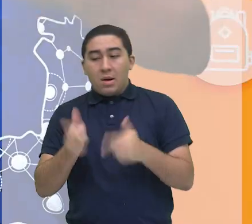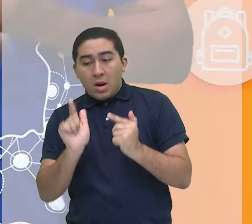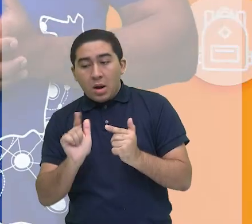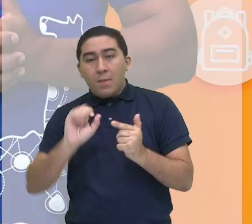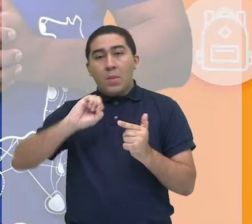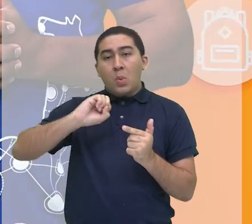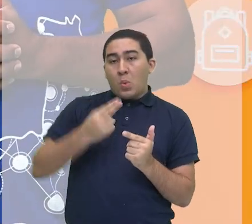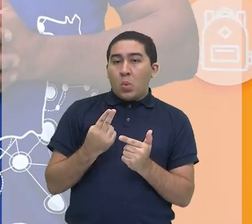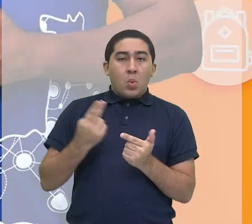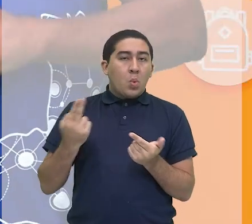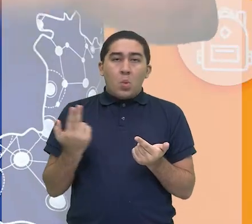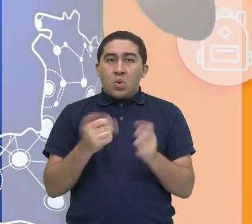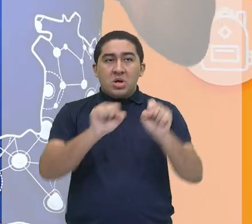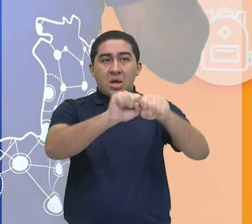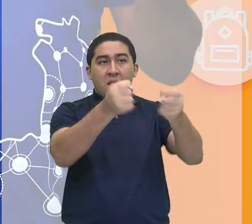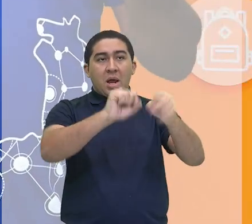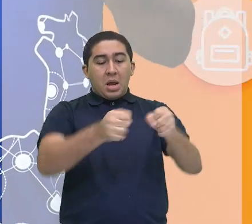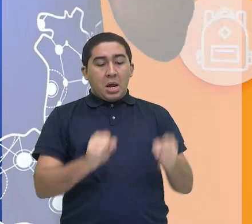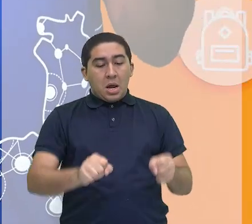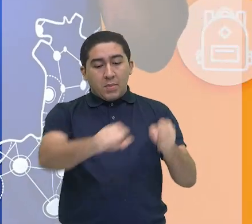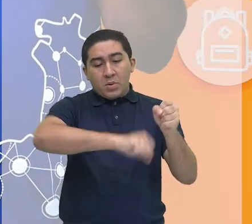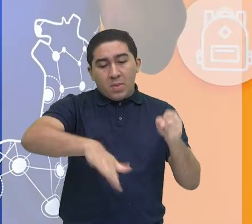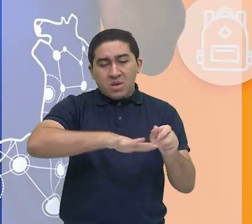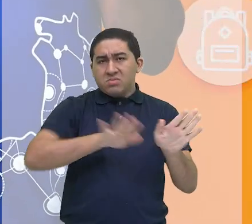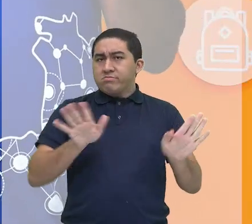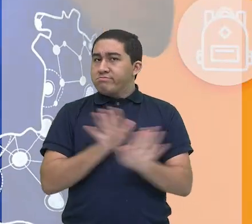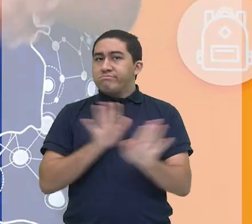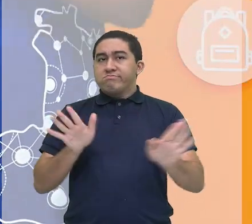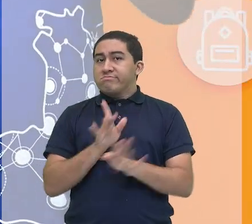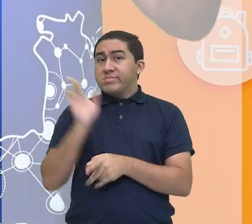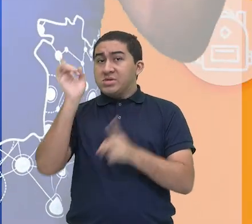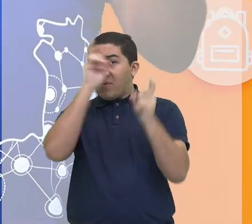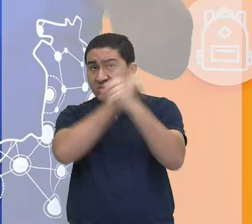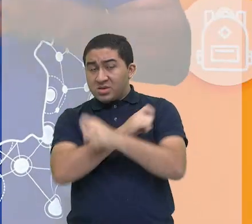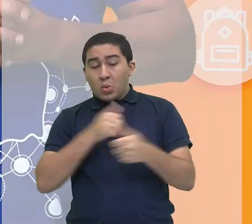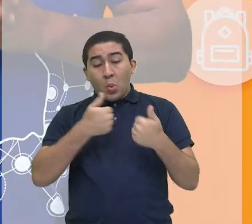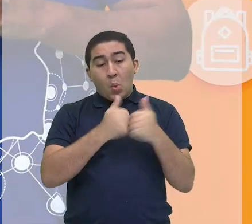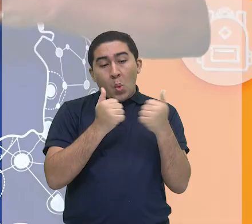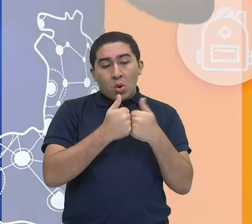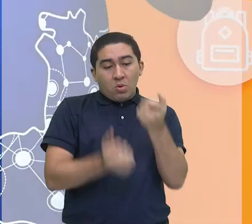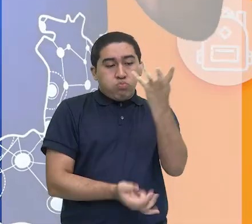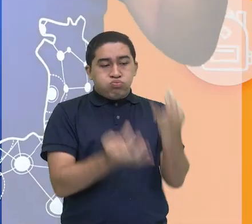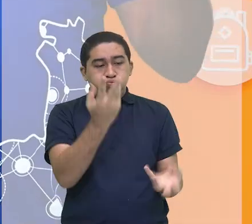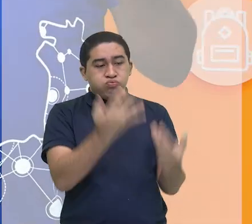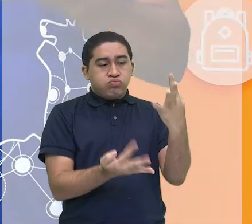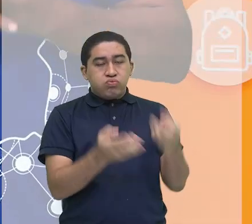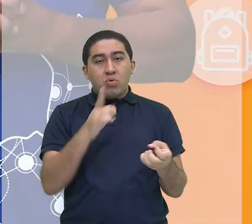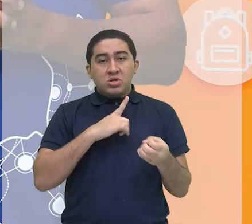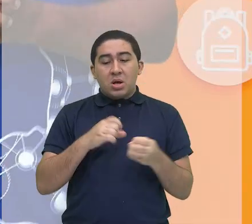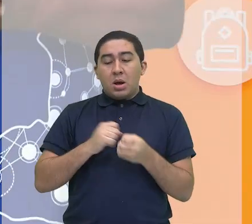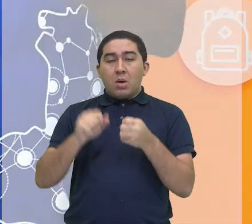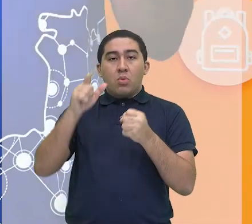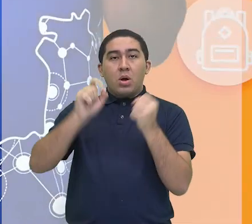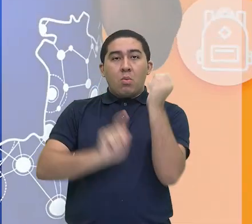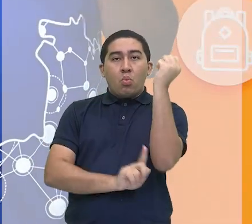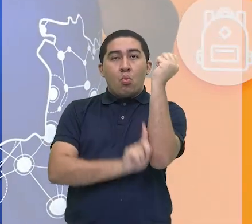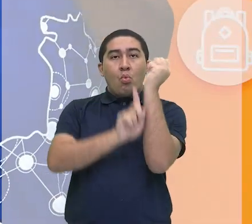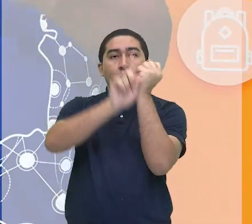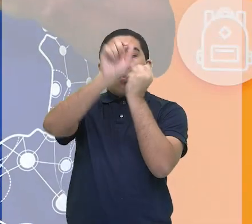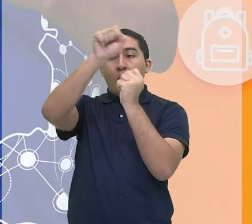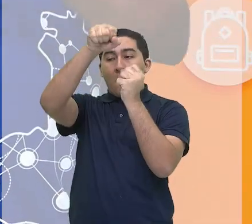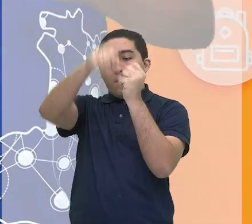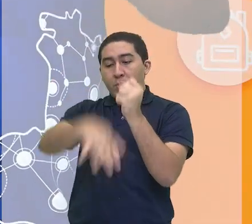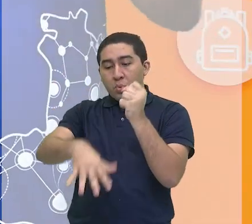né? Quebrar, destruir tudo. Não adianta, né? Queimar ônibus, jogar bombas. Isso